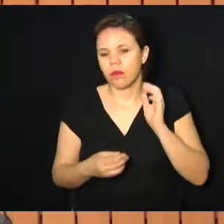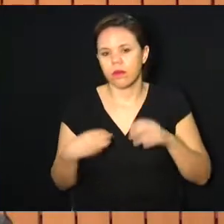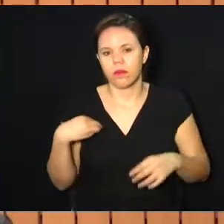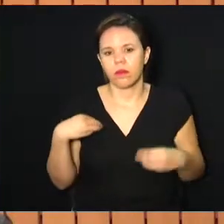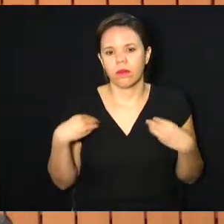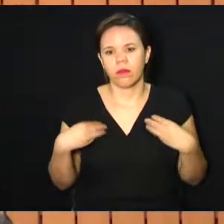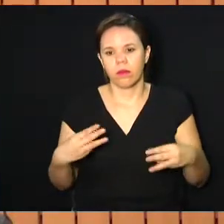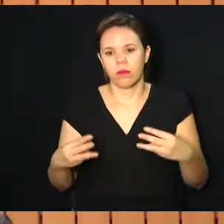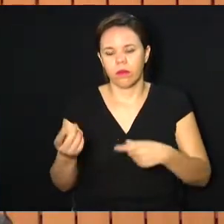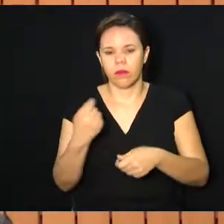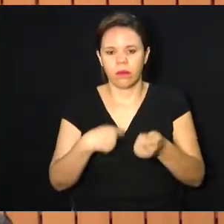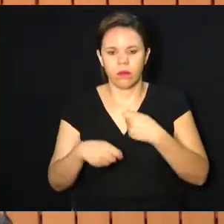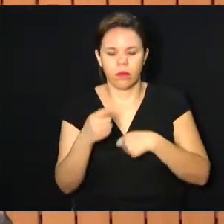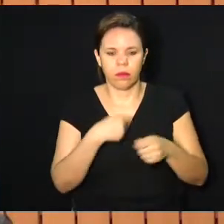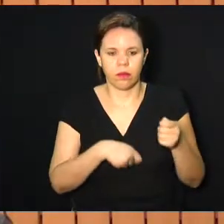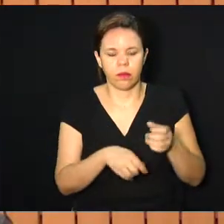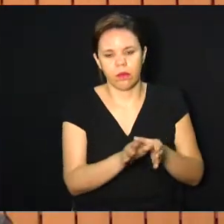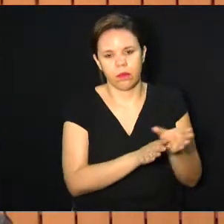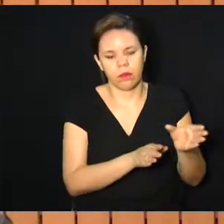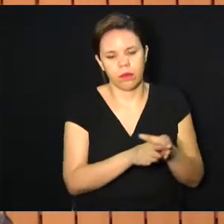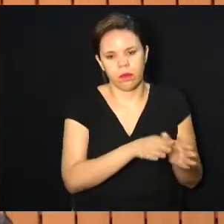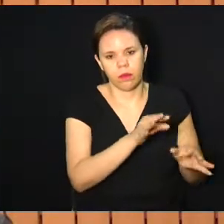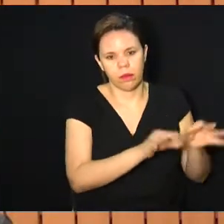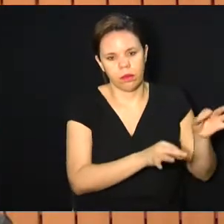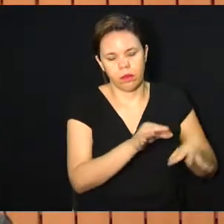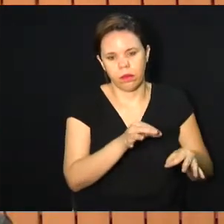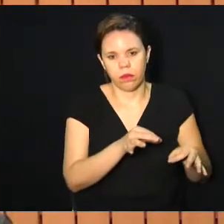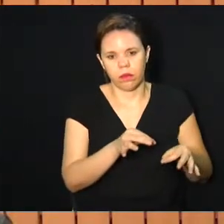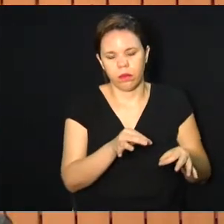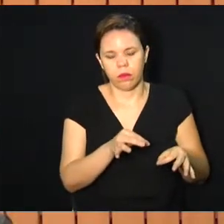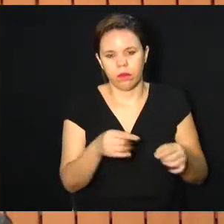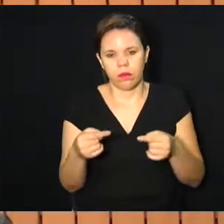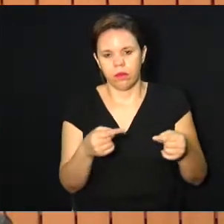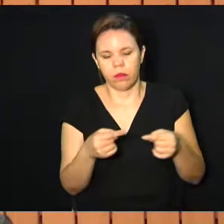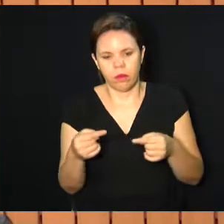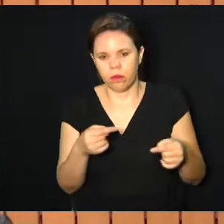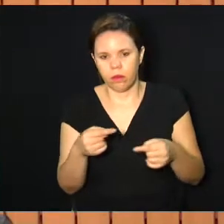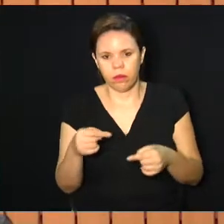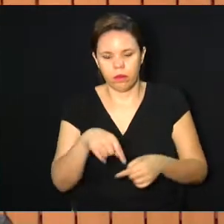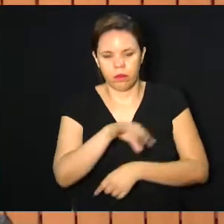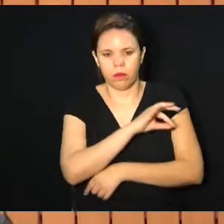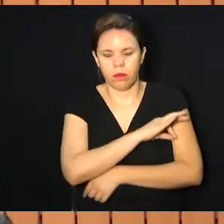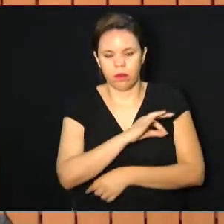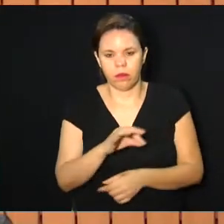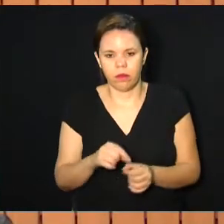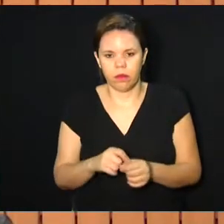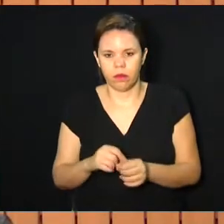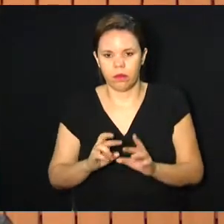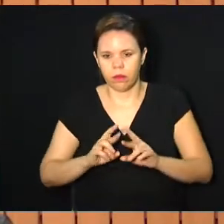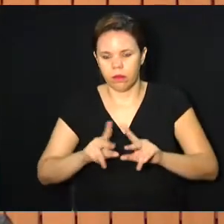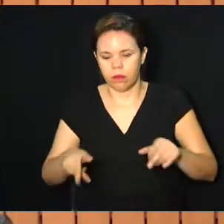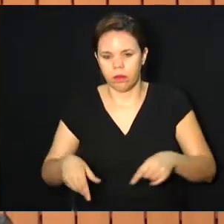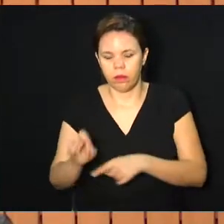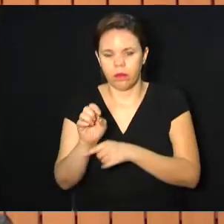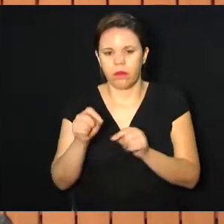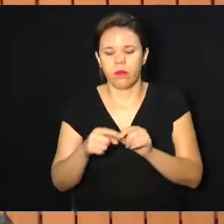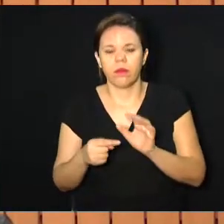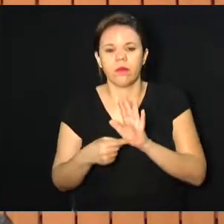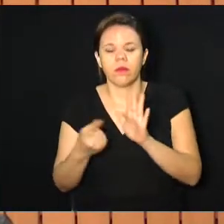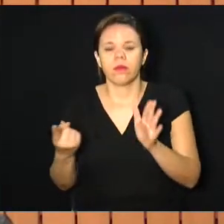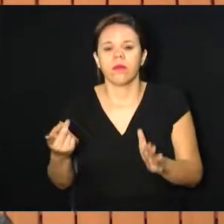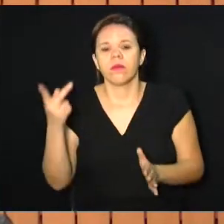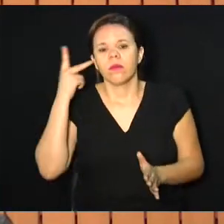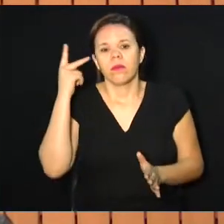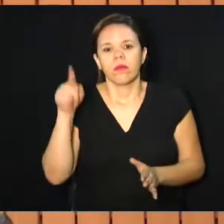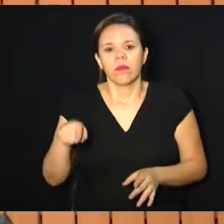um aconselhamento jurídico, né, de competitividade a prefeituras, estados e autarquias. E um ponto que ele apontou em São Paulo, que também